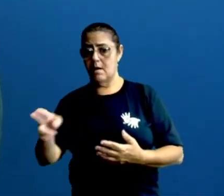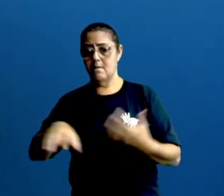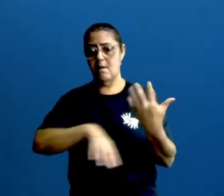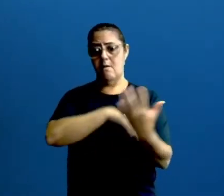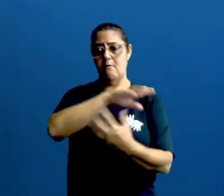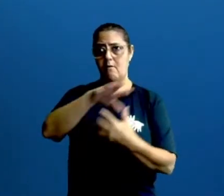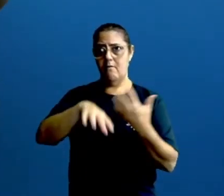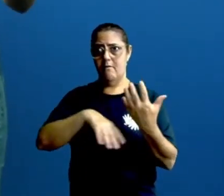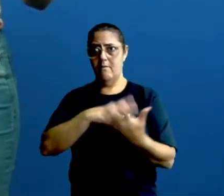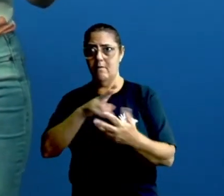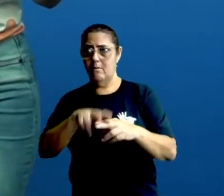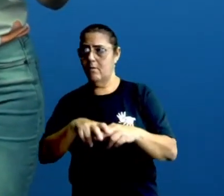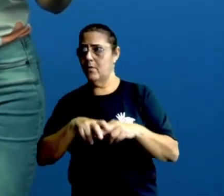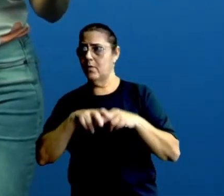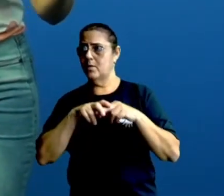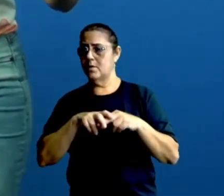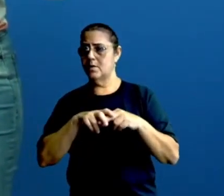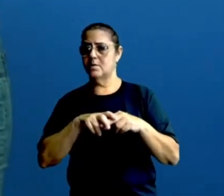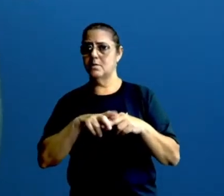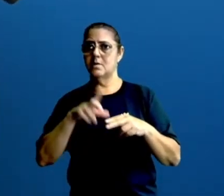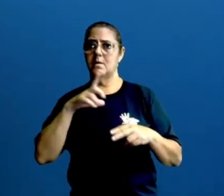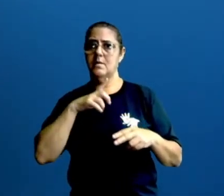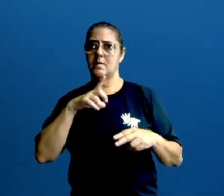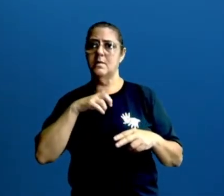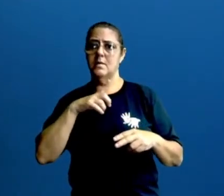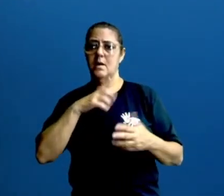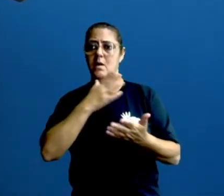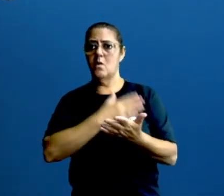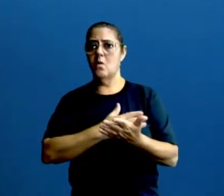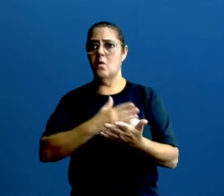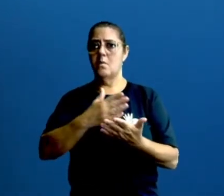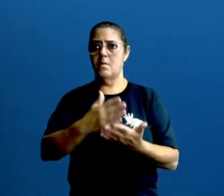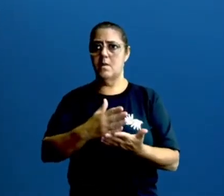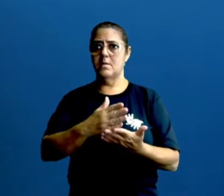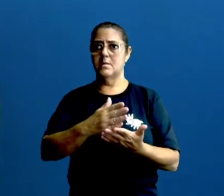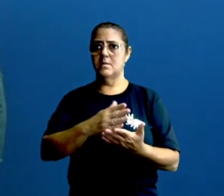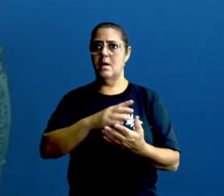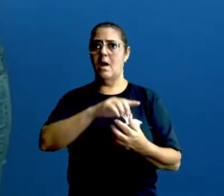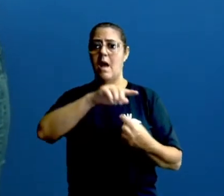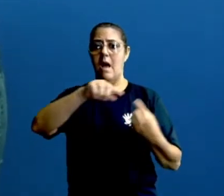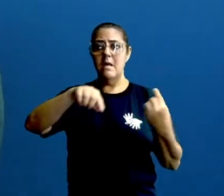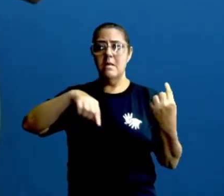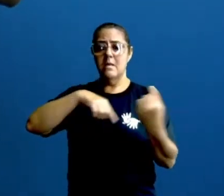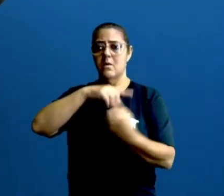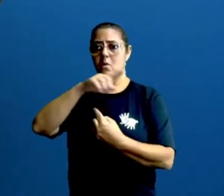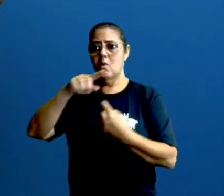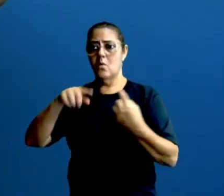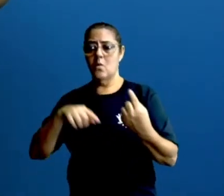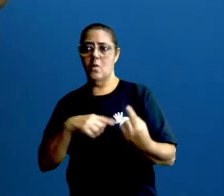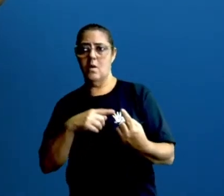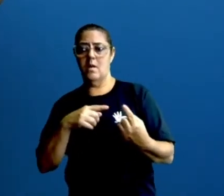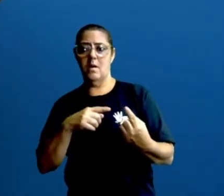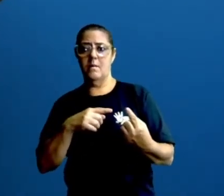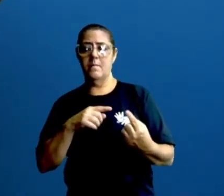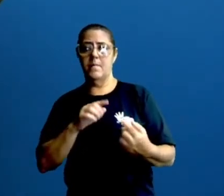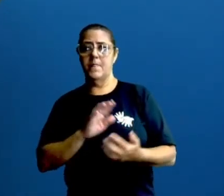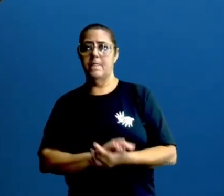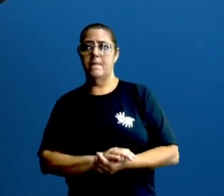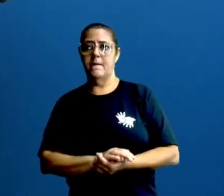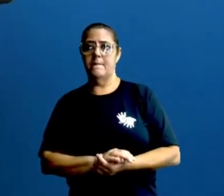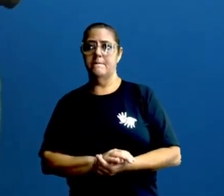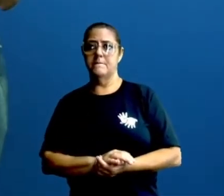Padres, eles têm essa articulação, ou começam a articular com essas elites para